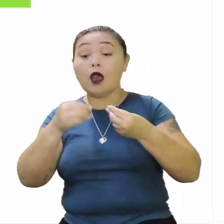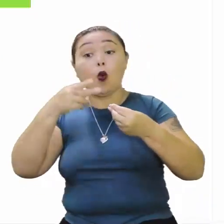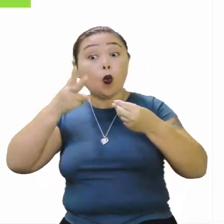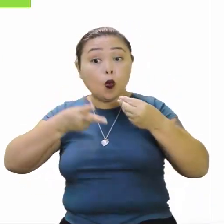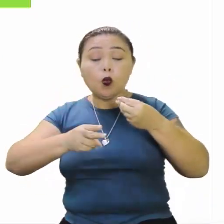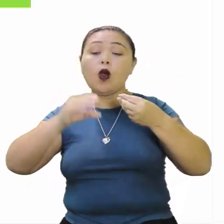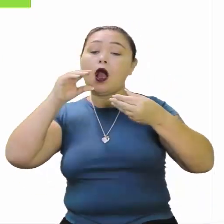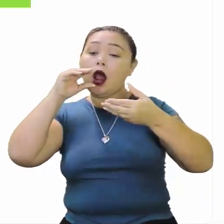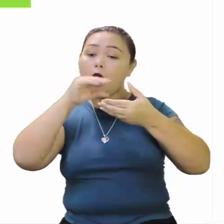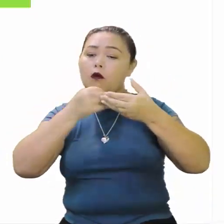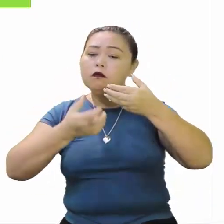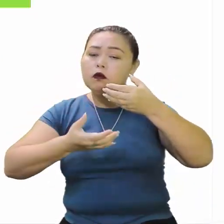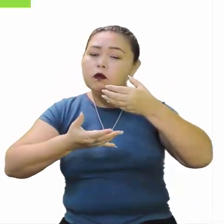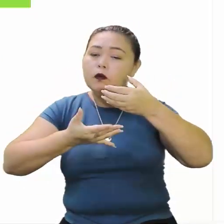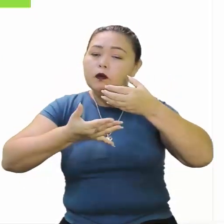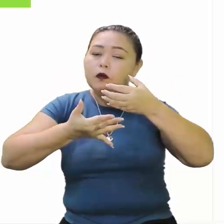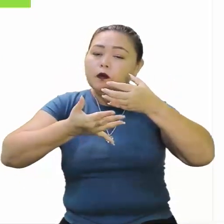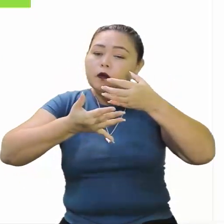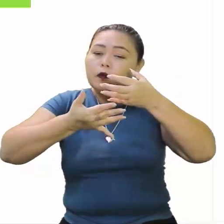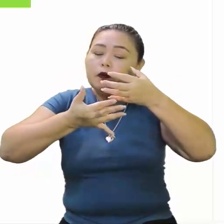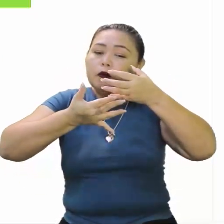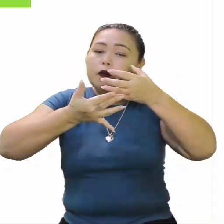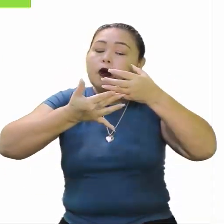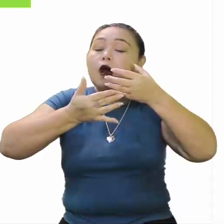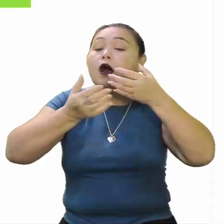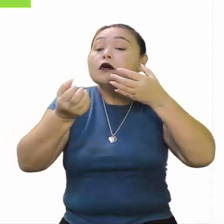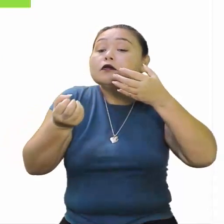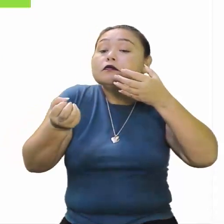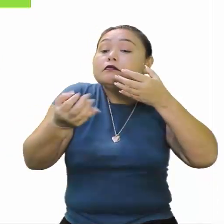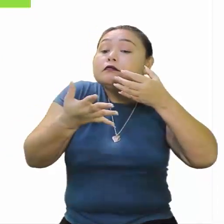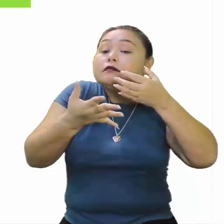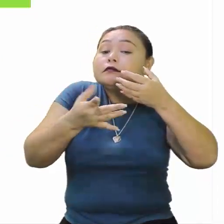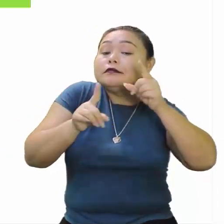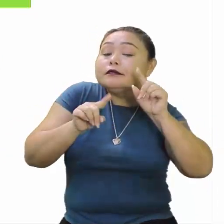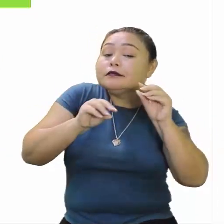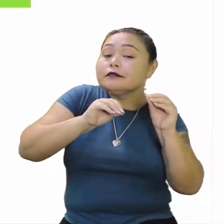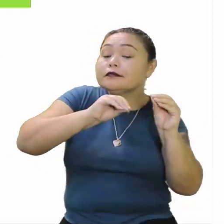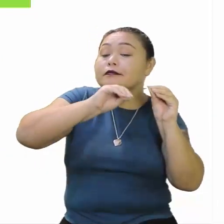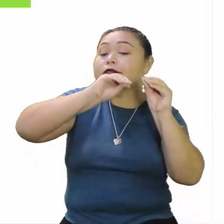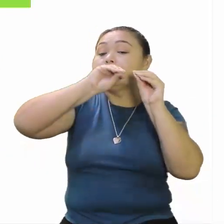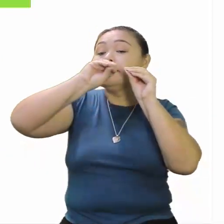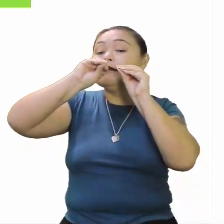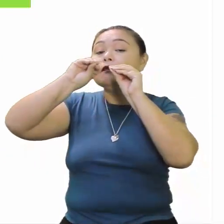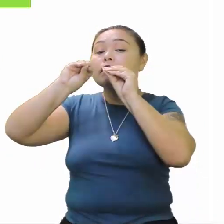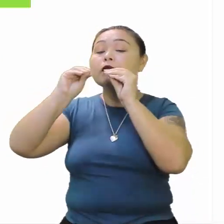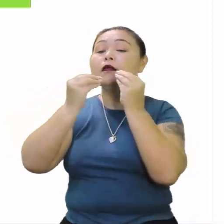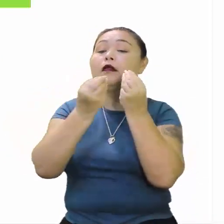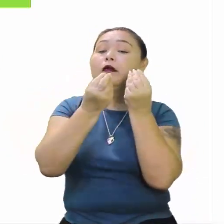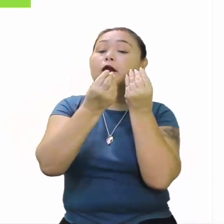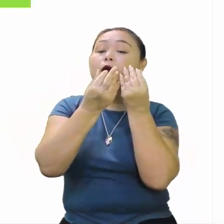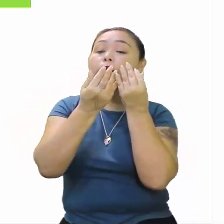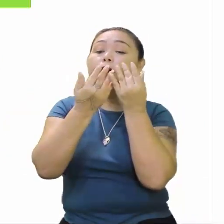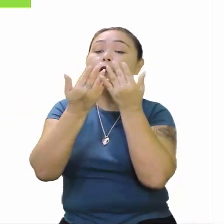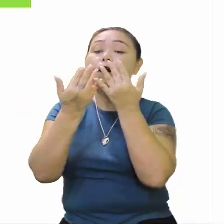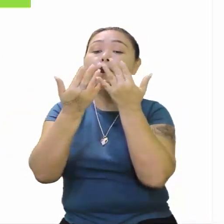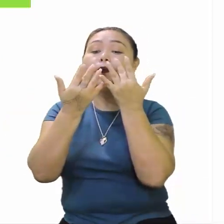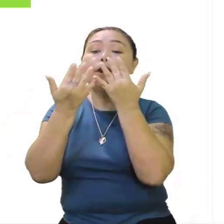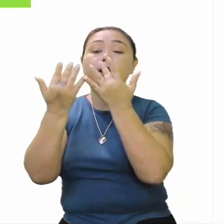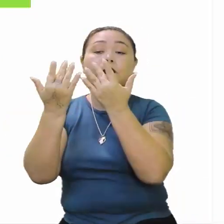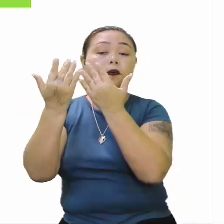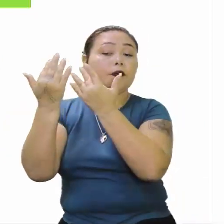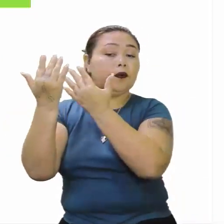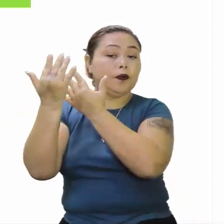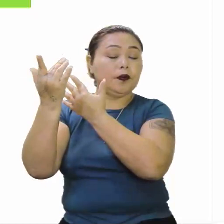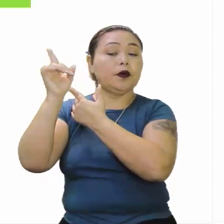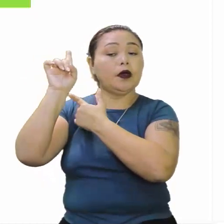calor, então nós vamos ter uma nova fase denominada de vaporização, que